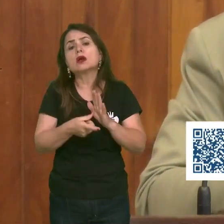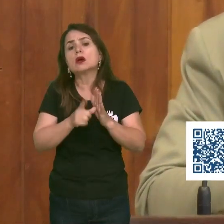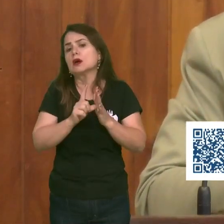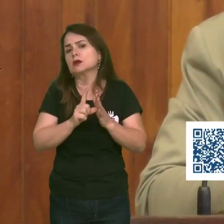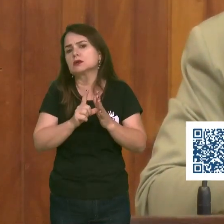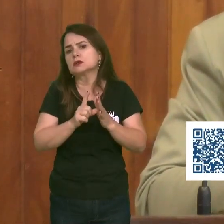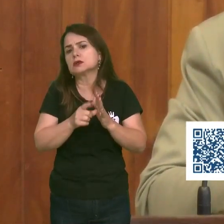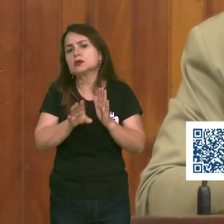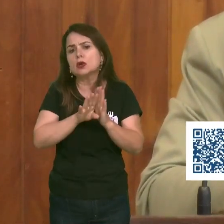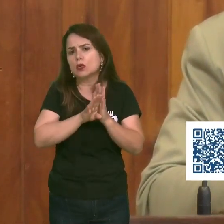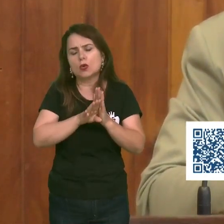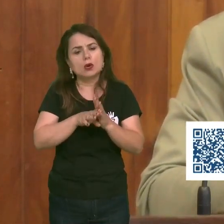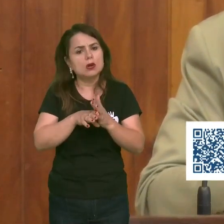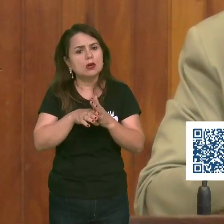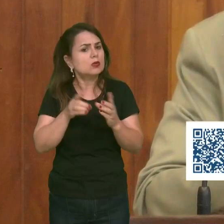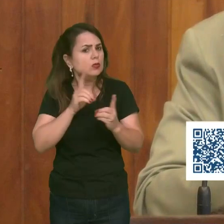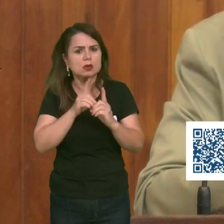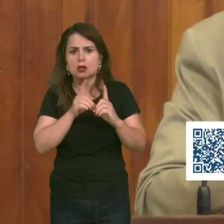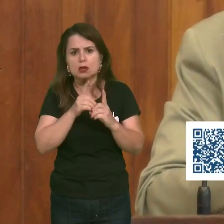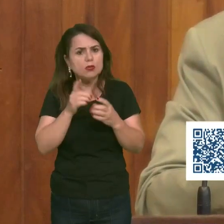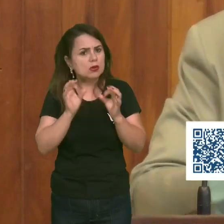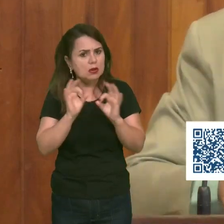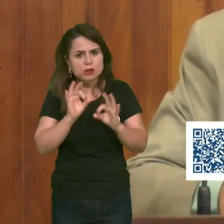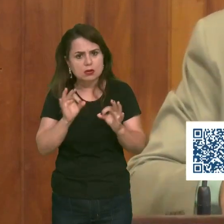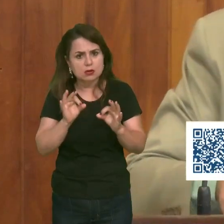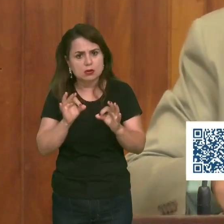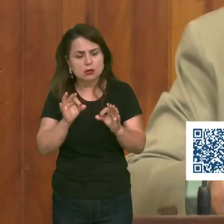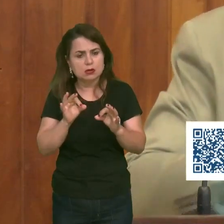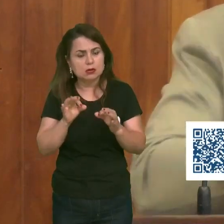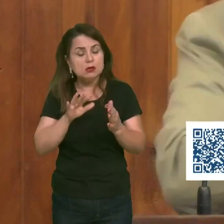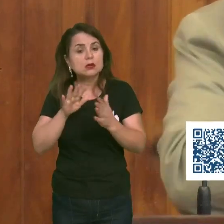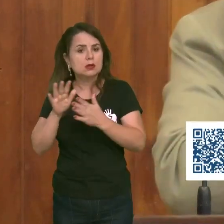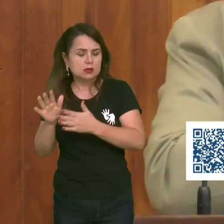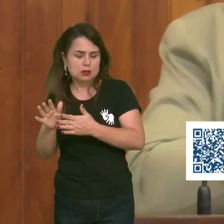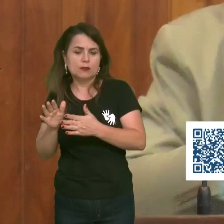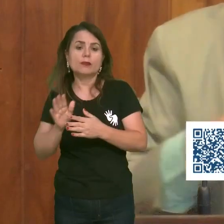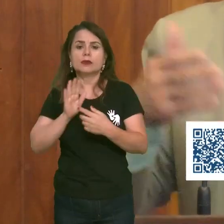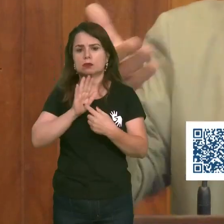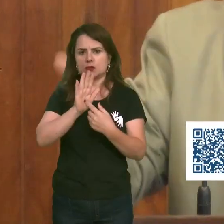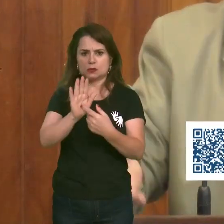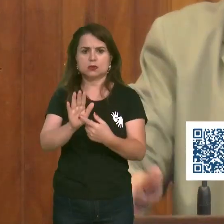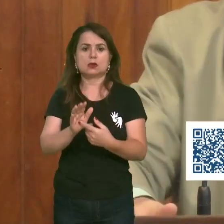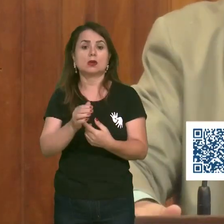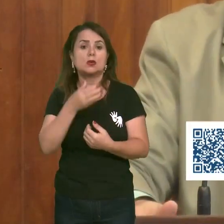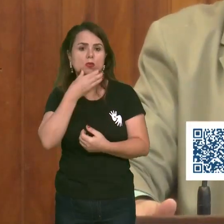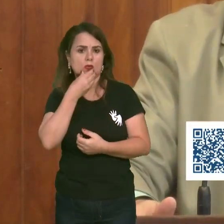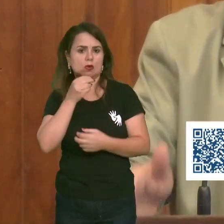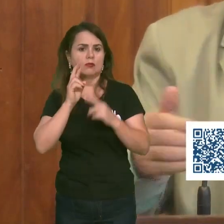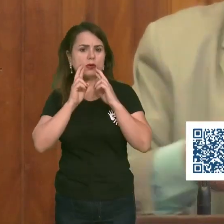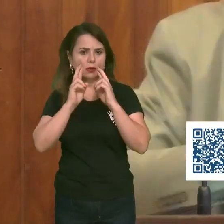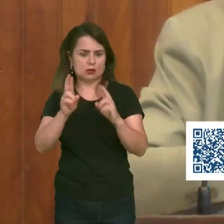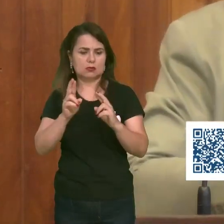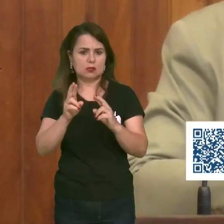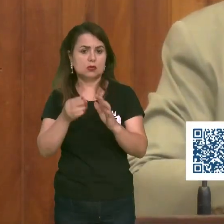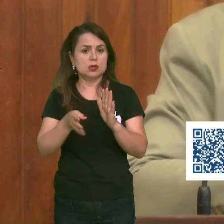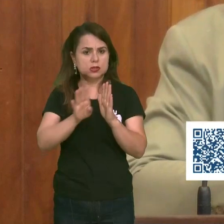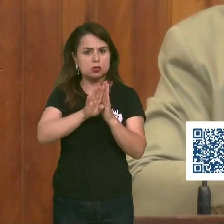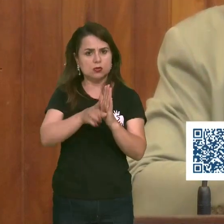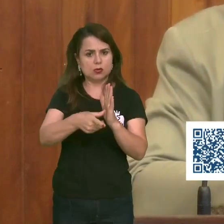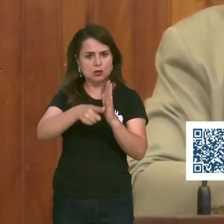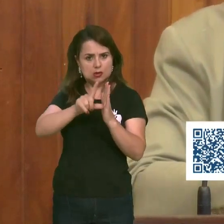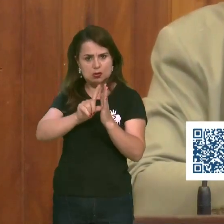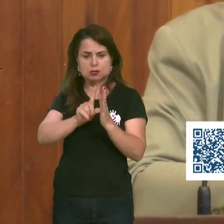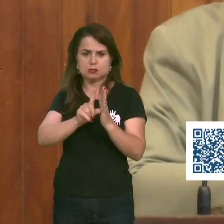do município estava previsto o encerramento das atividades às 11 horas ele chegou às 10:14